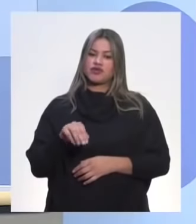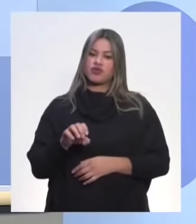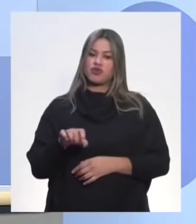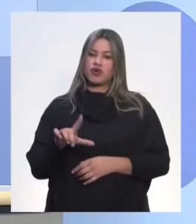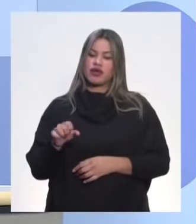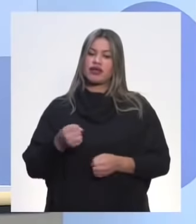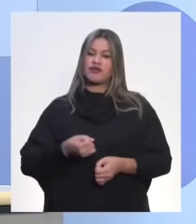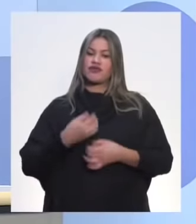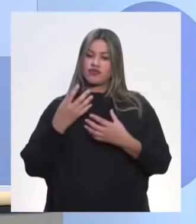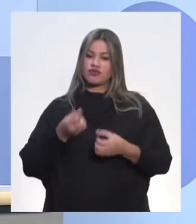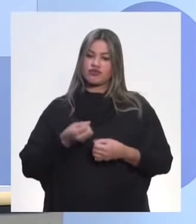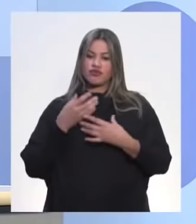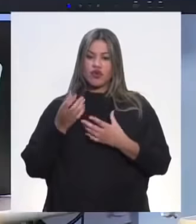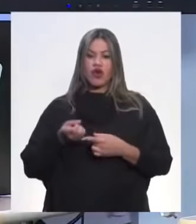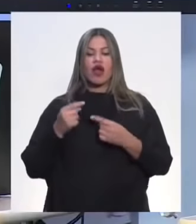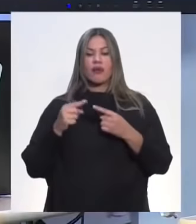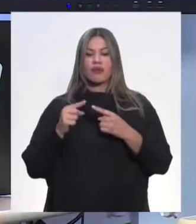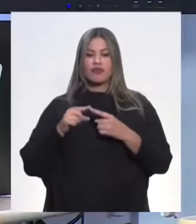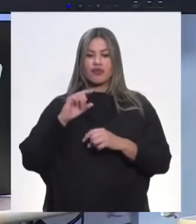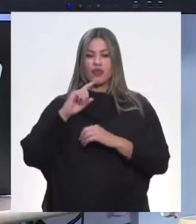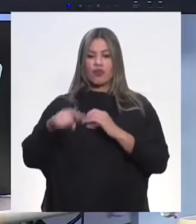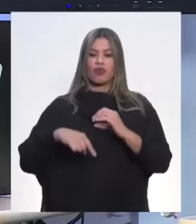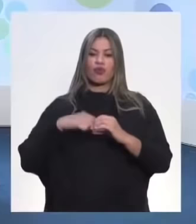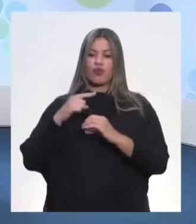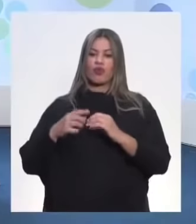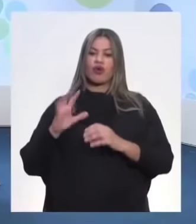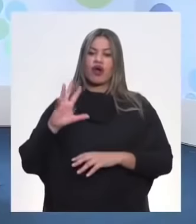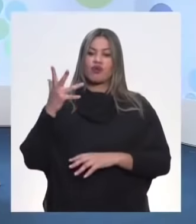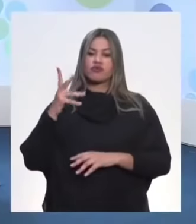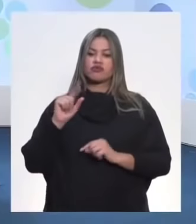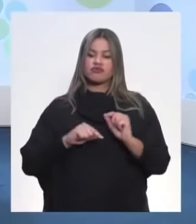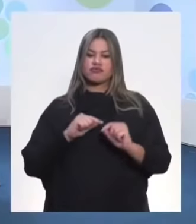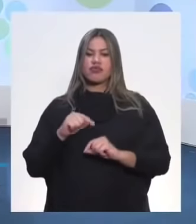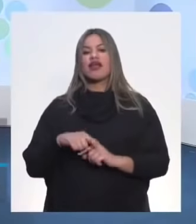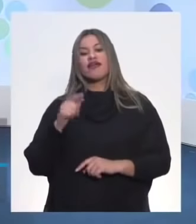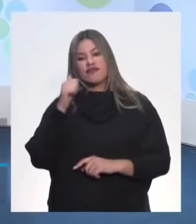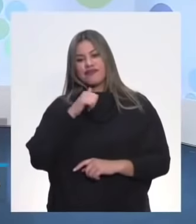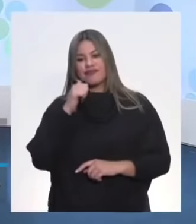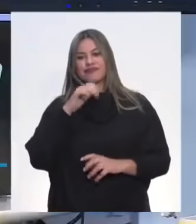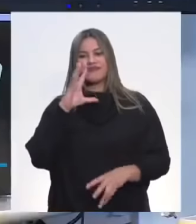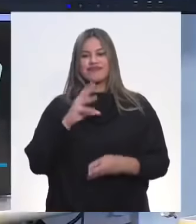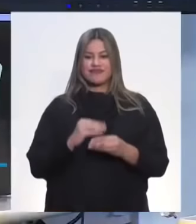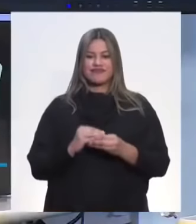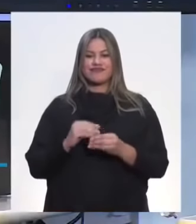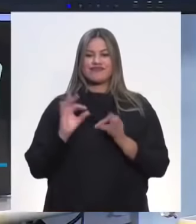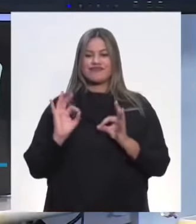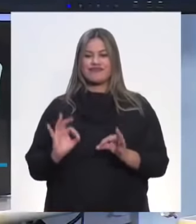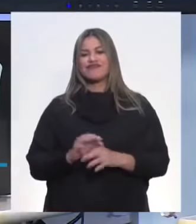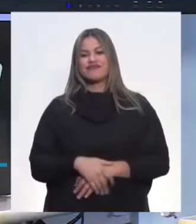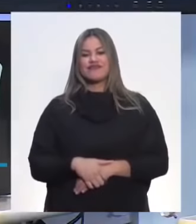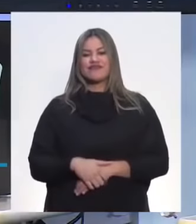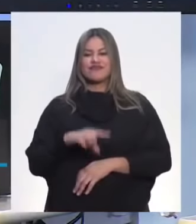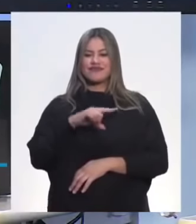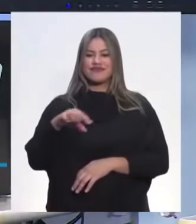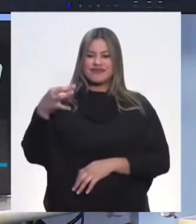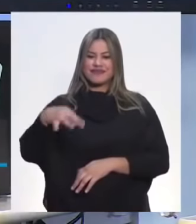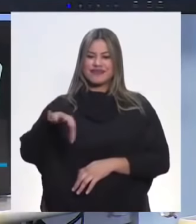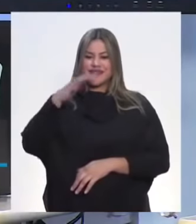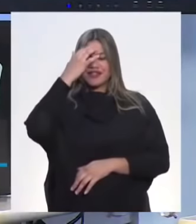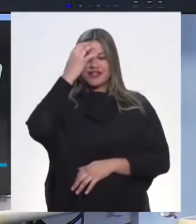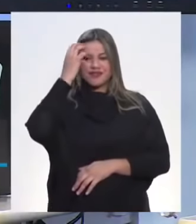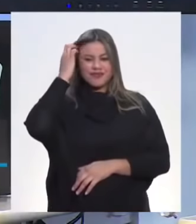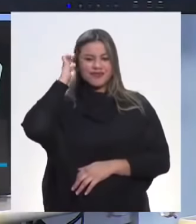vem acontecendo ao redor do mundo. A Manuela colocou. É verdade. Ela resumiu né, o que a gente acabou de colocar, mas vocês acertaram.